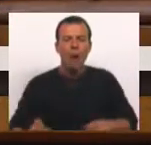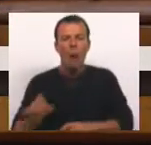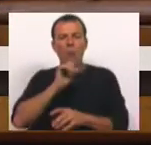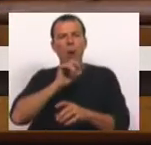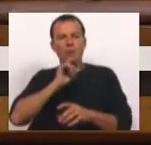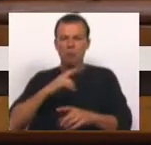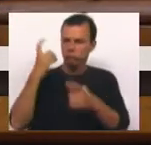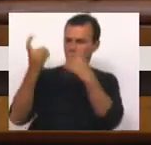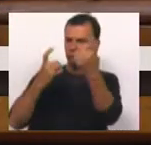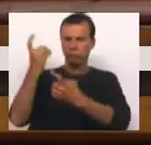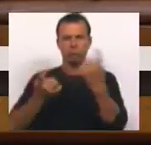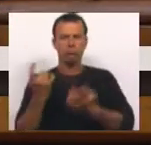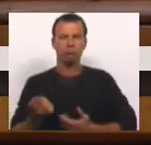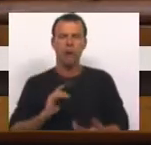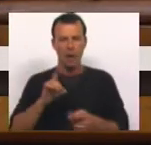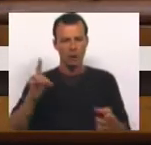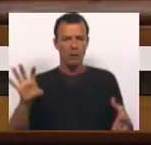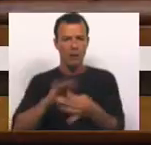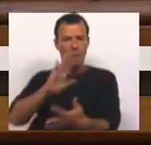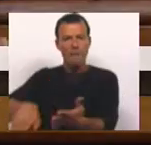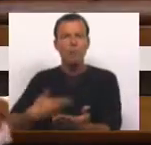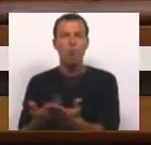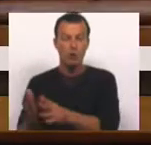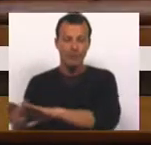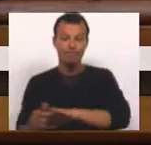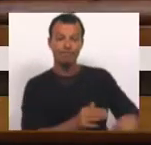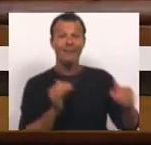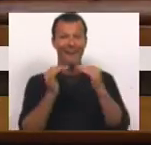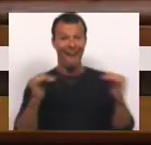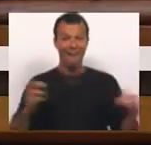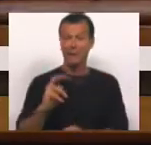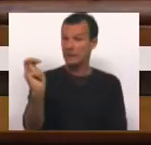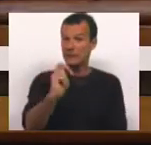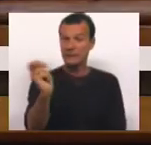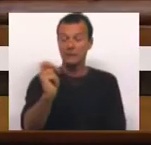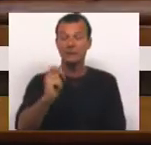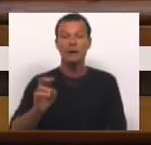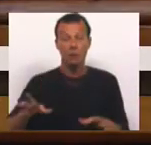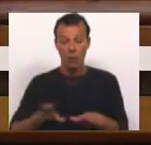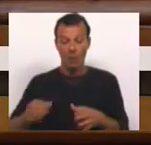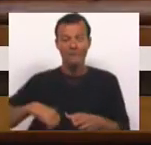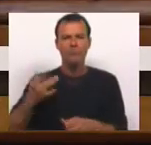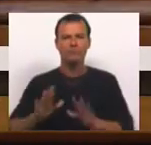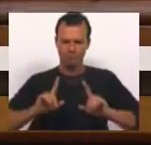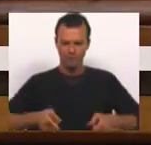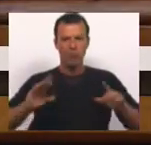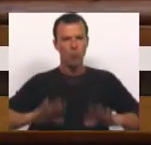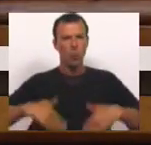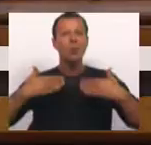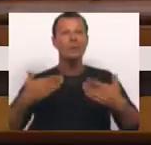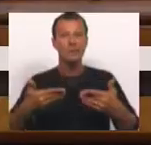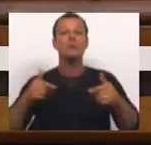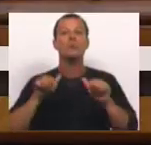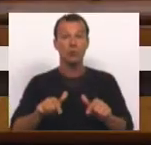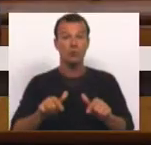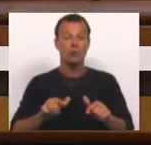produzir reflexão sobre o que está proposto. A terceira etapa, na perspectiva dos Verdes, deveria dar-se no início da próxima sessão